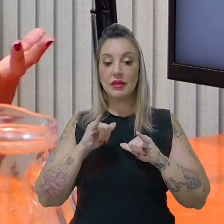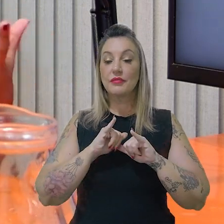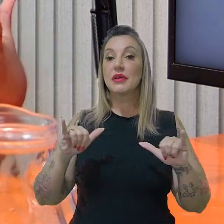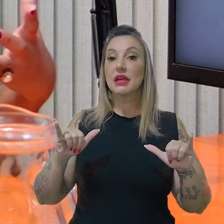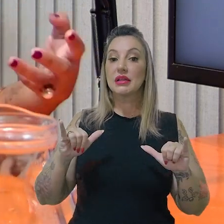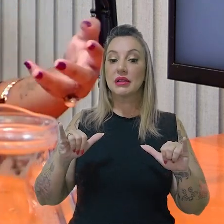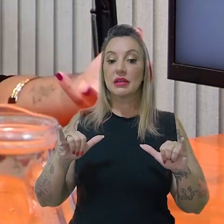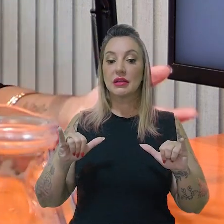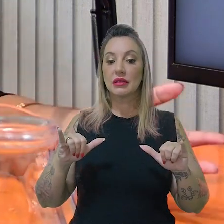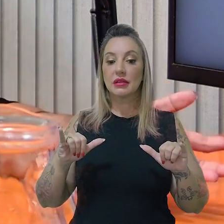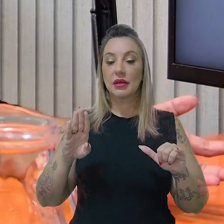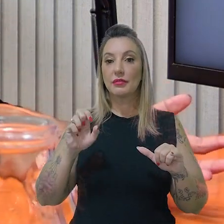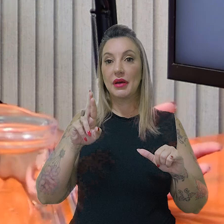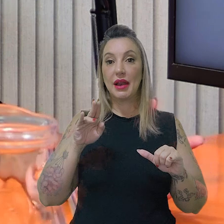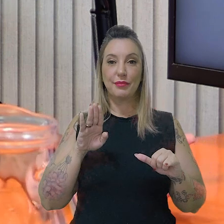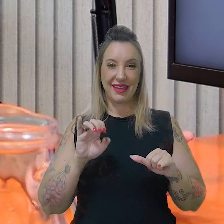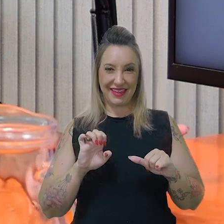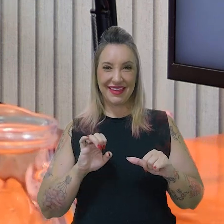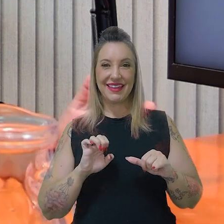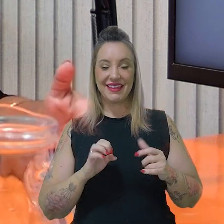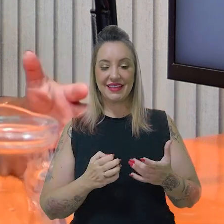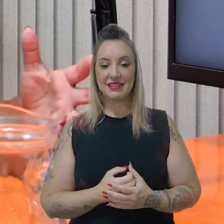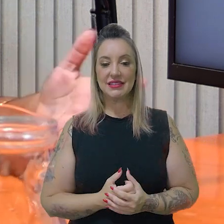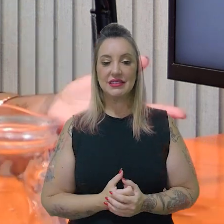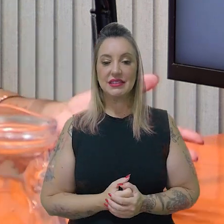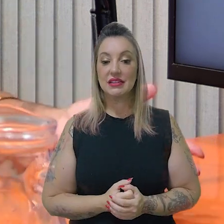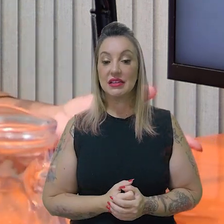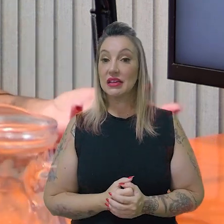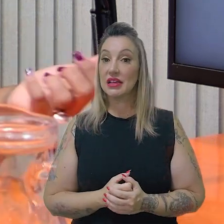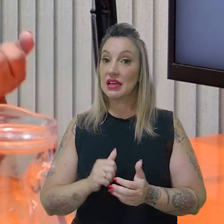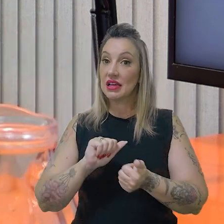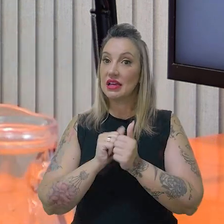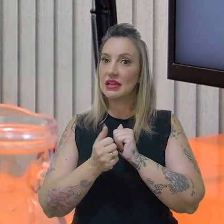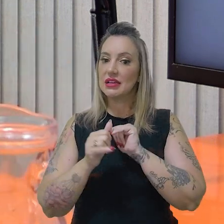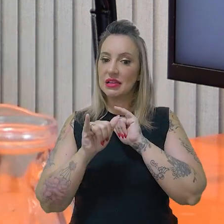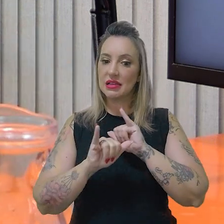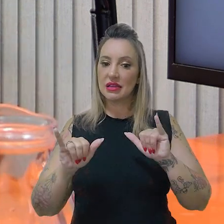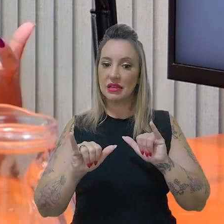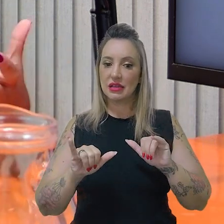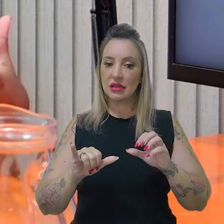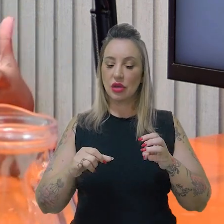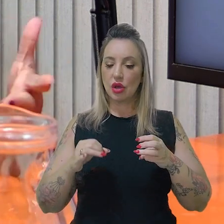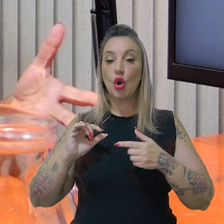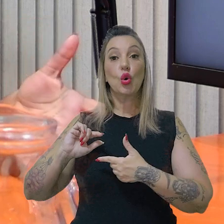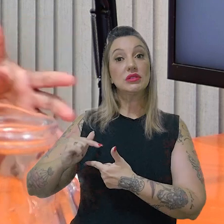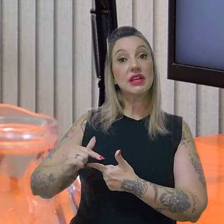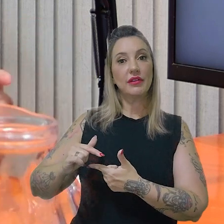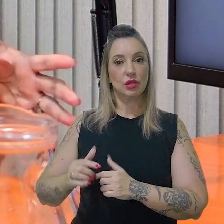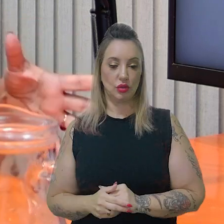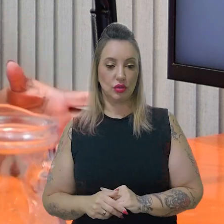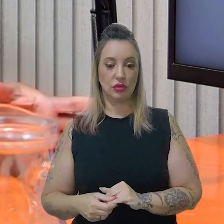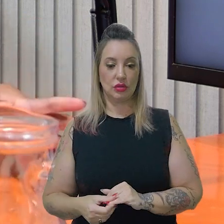mais Barbie hum tá e a gente vai trazer uma mensagem mais qu conservadora hum